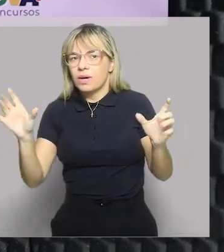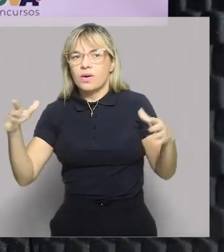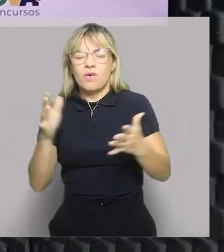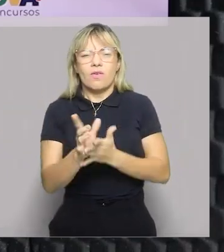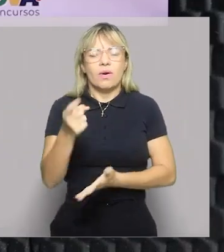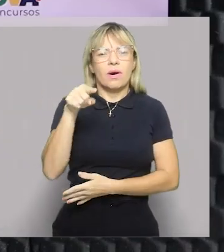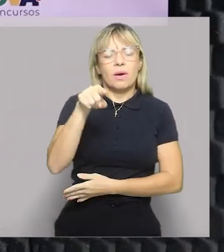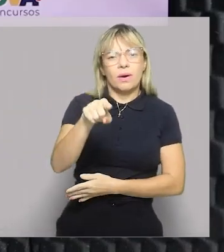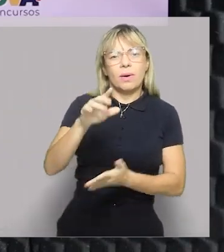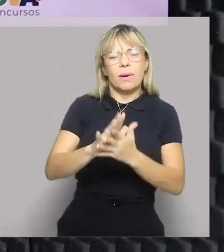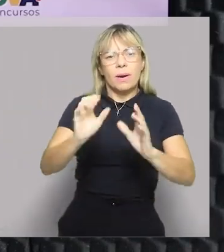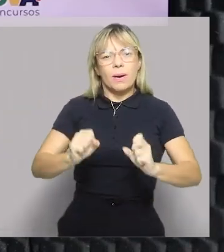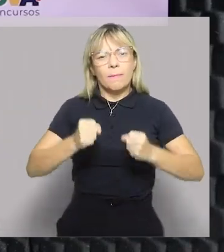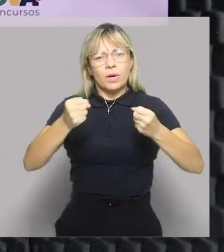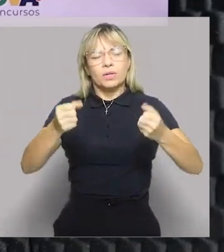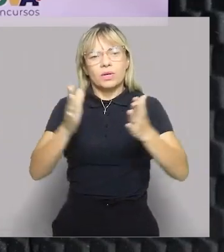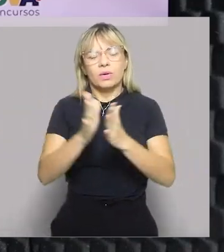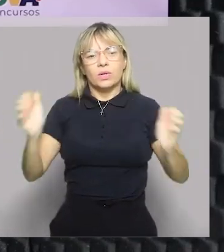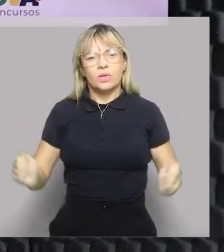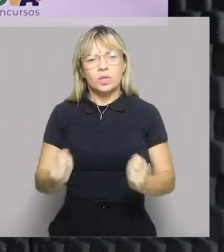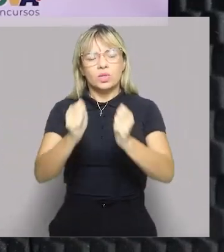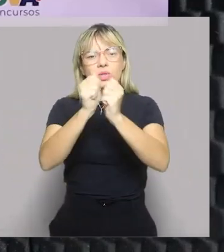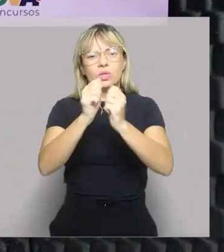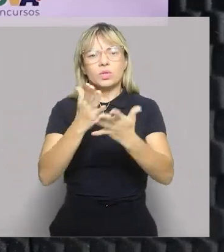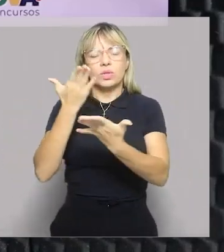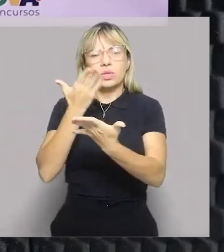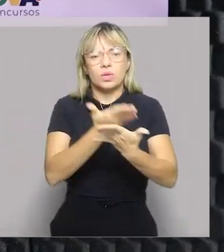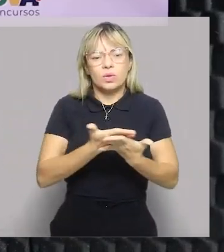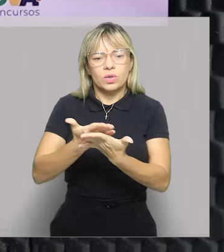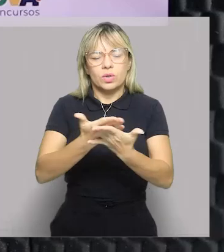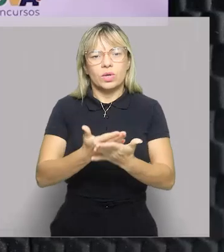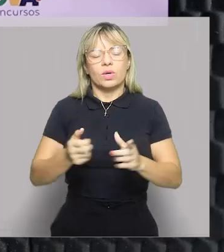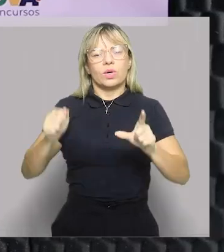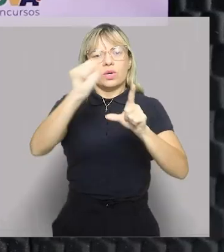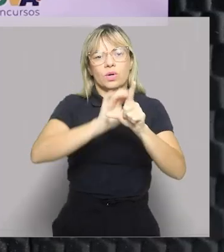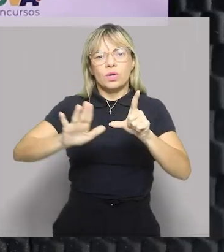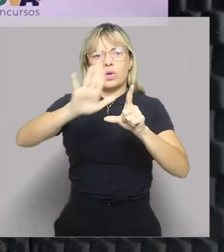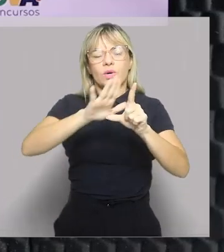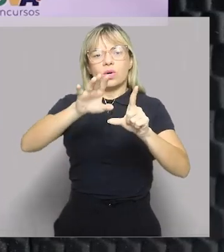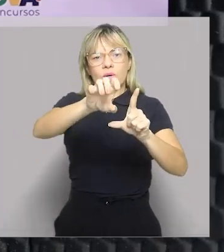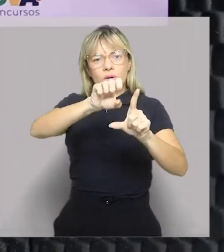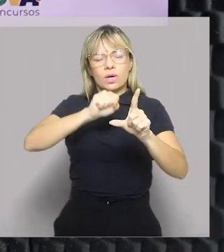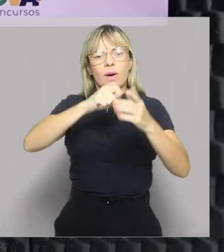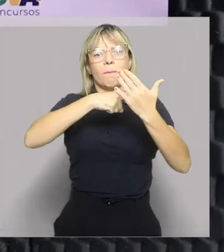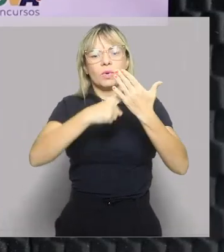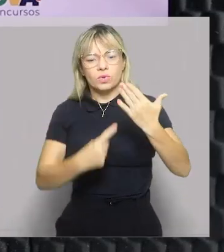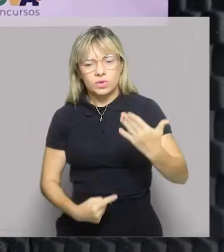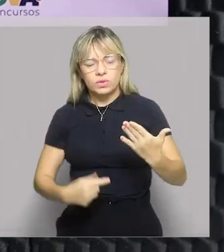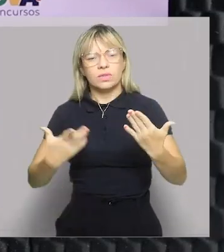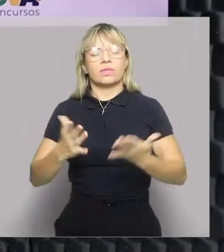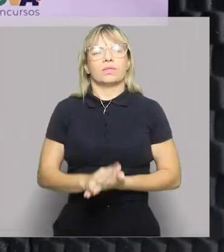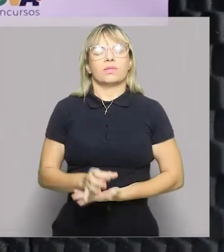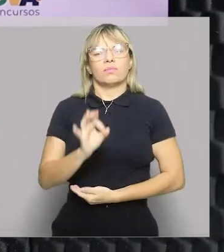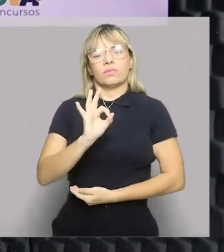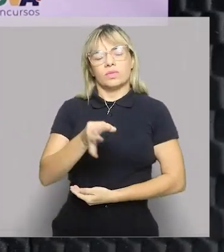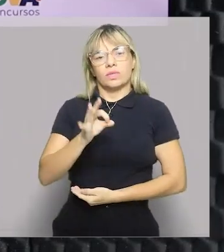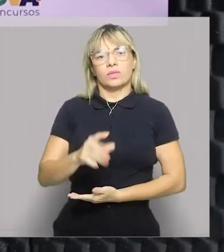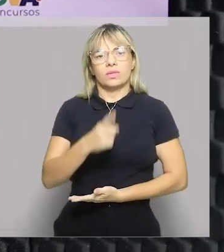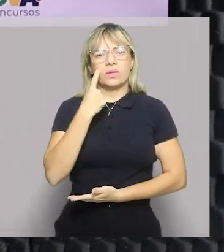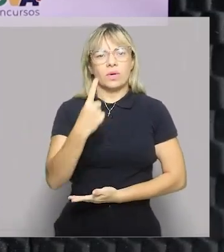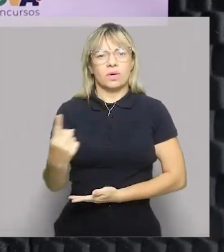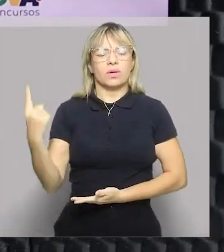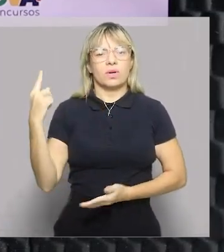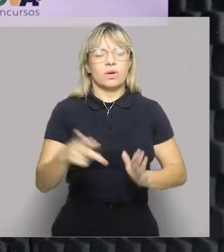aí pode acompanhar a nossa aula a partir do QR Code, com a nossa apostila, tá certo? Nesse